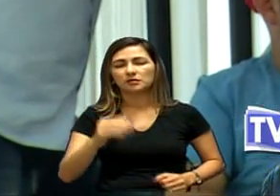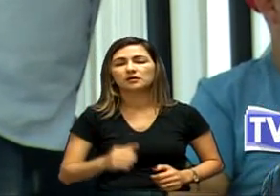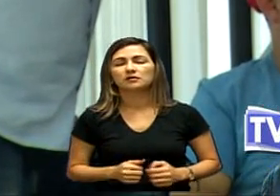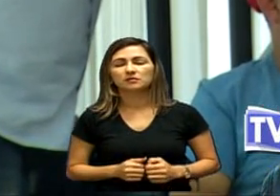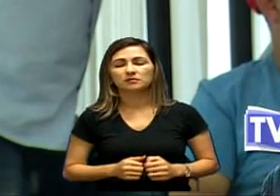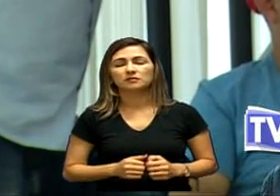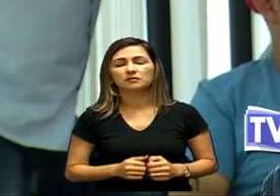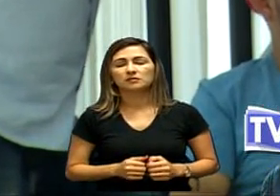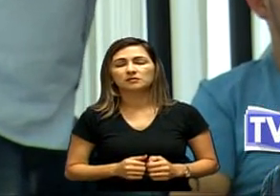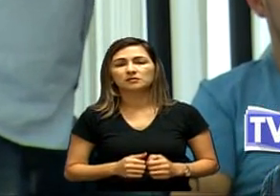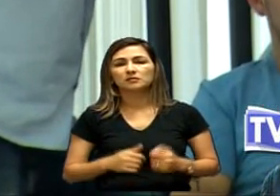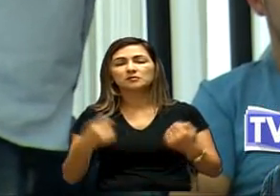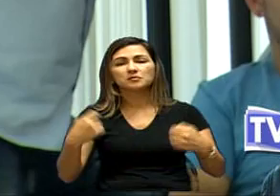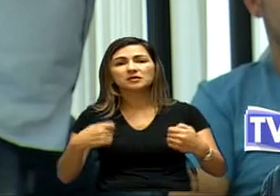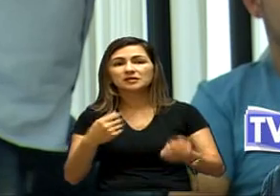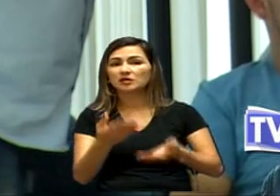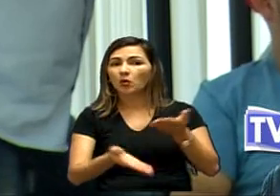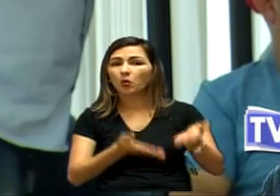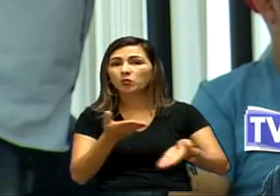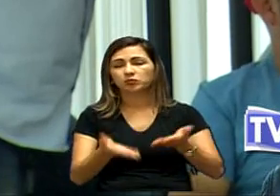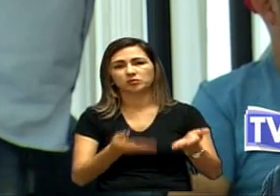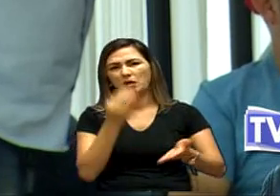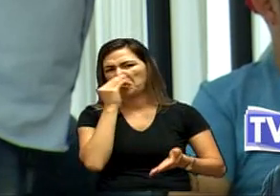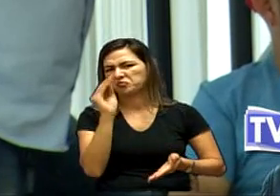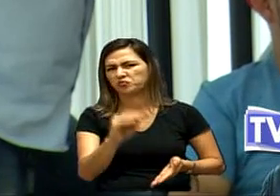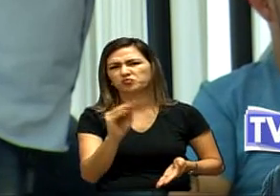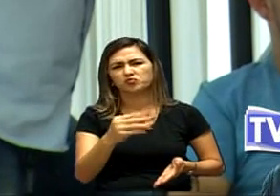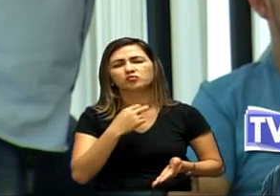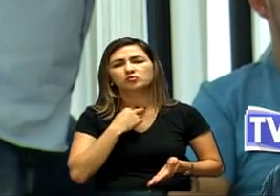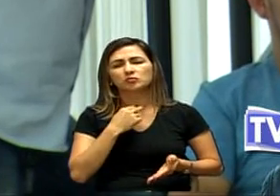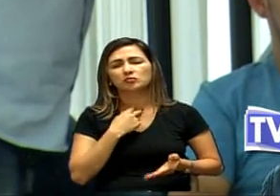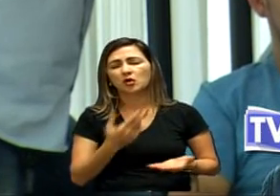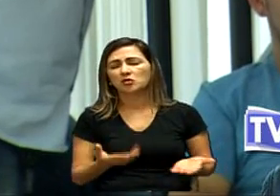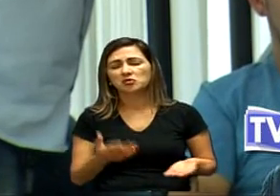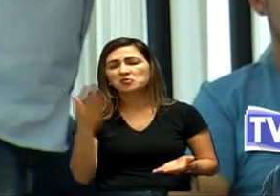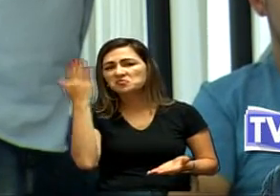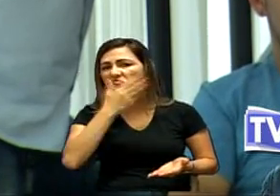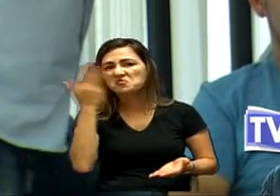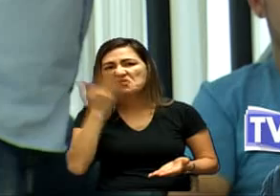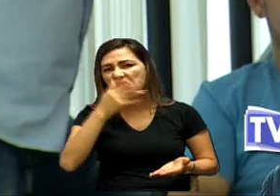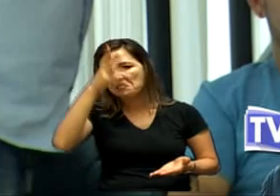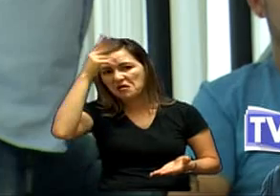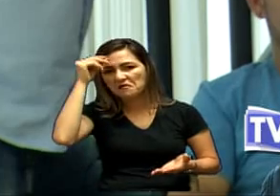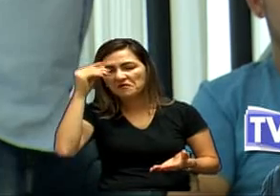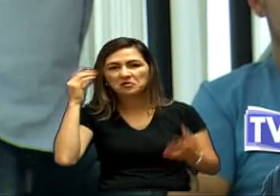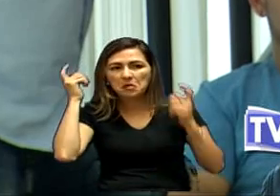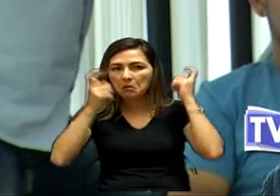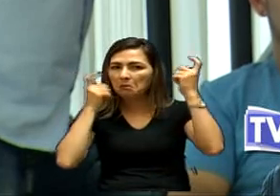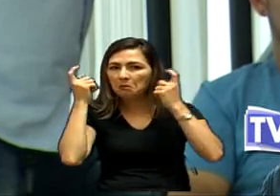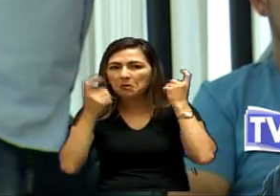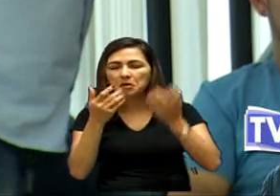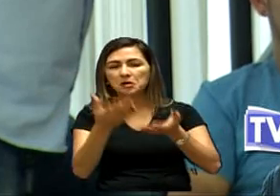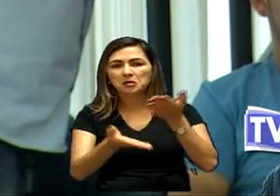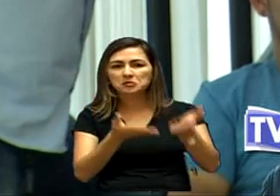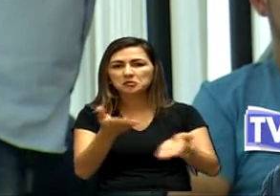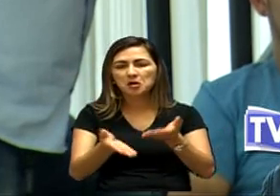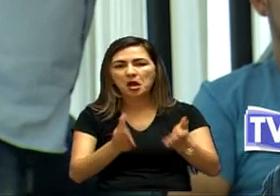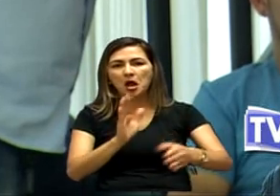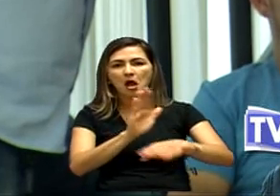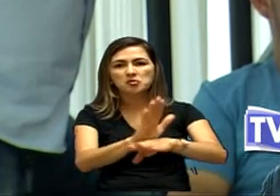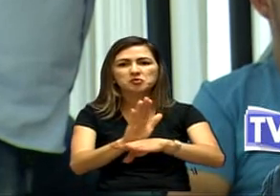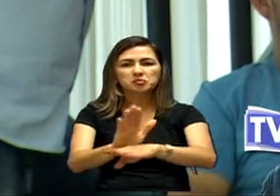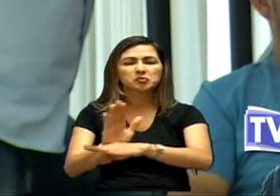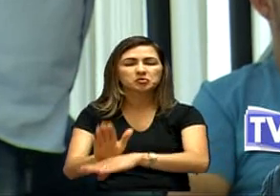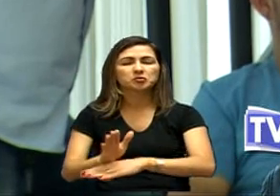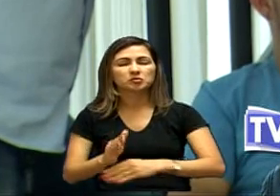com seriedade, o que eu não estou vendo, infelizmente, vereador. Obrigado pelo apoio. Esse projeto, acredito que seja importante ser aprovado, e daí